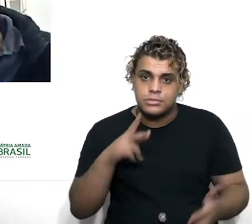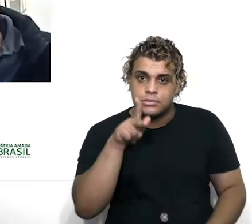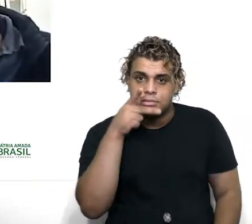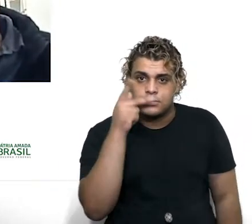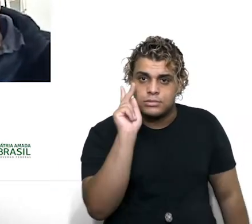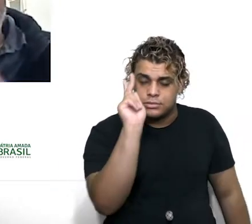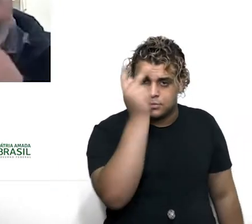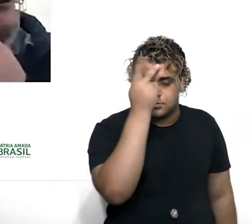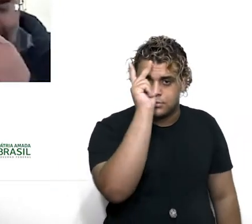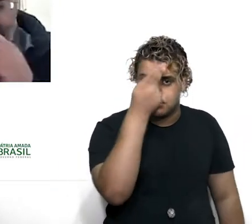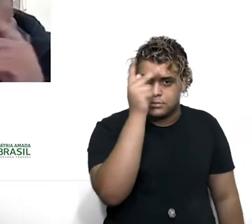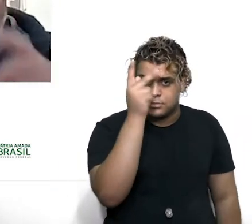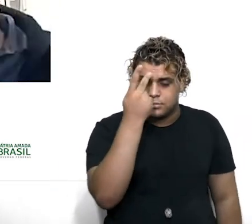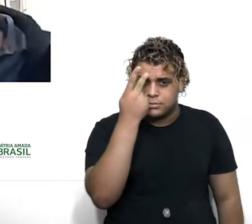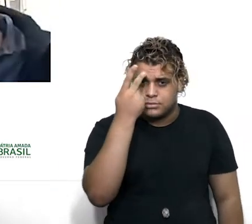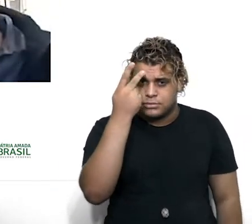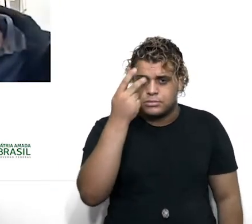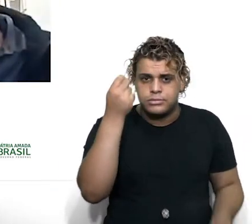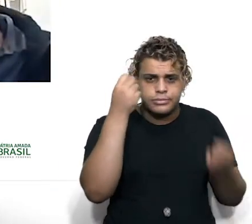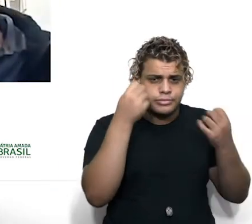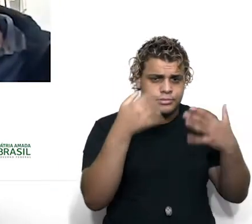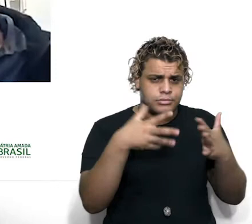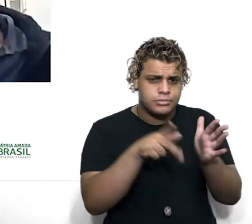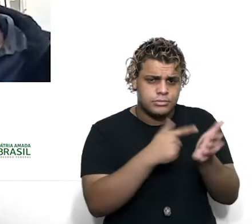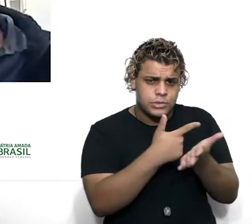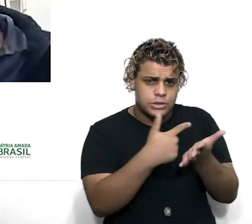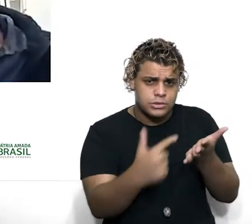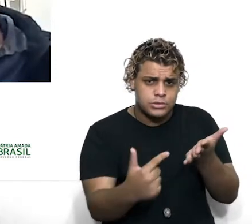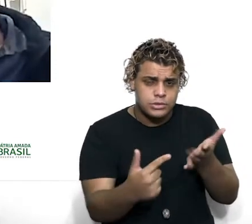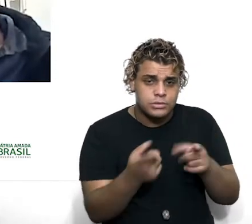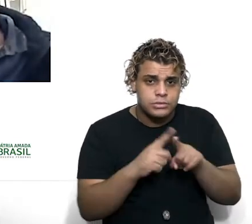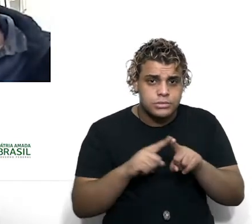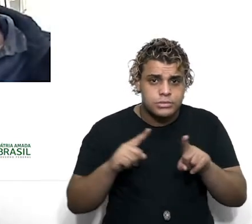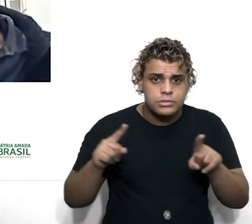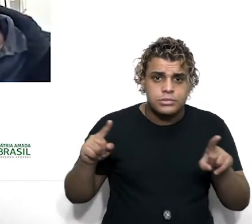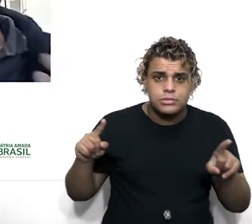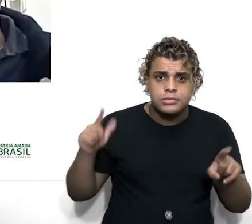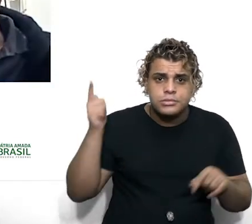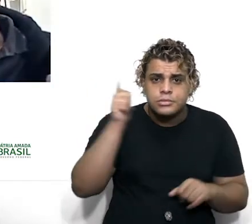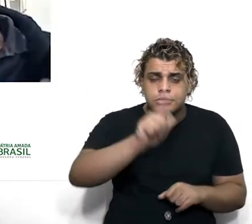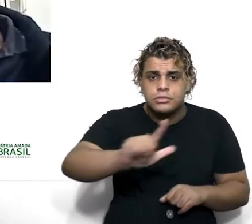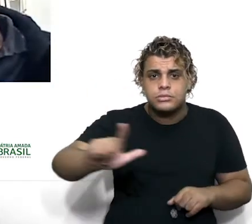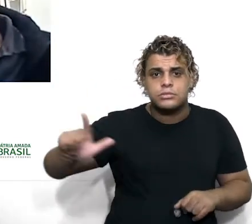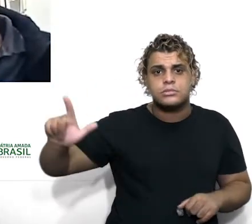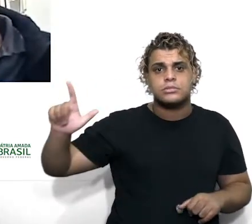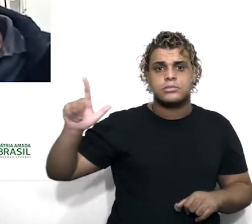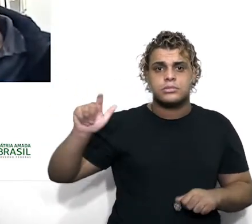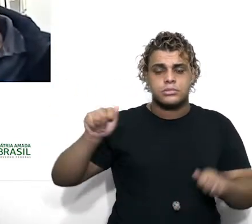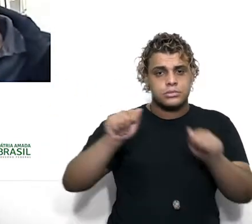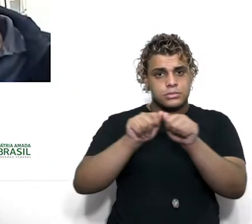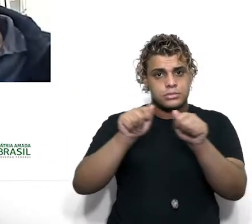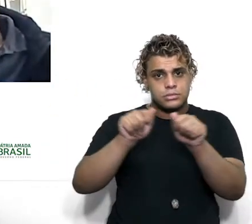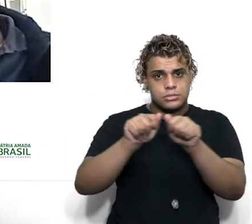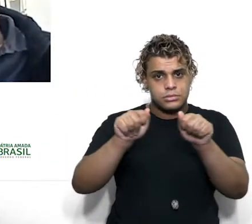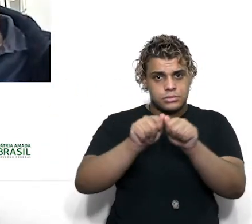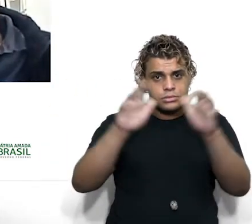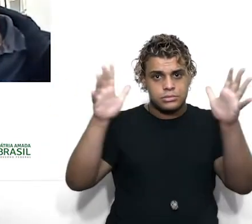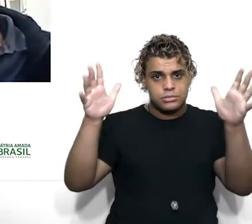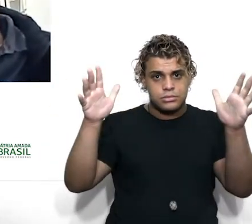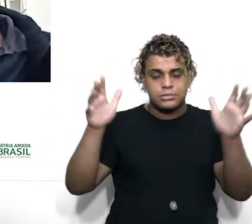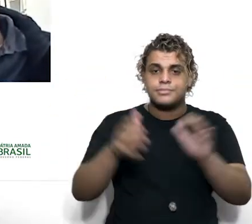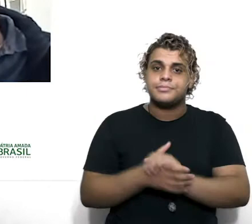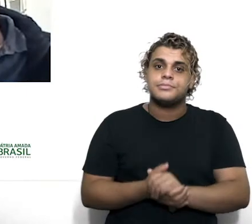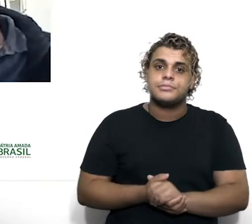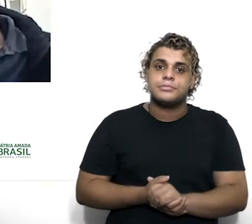é? Da narrativa. Mas há realmente uma outra parte da literatura que é a parte da canção, é a parte em